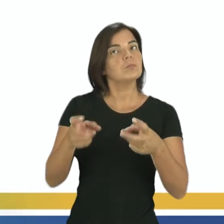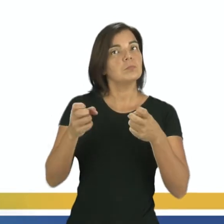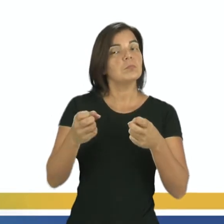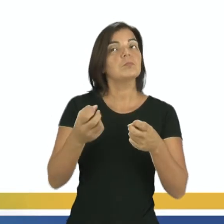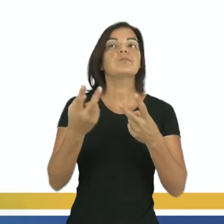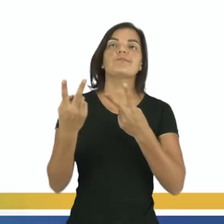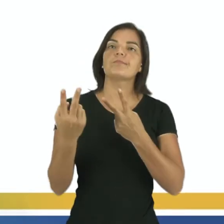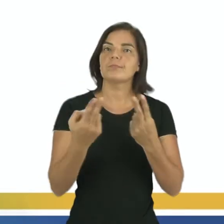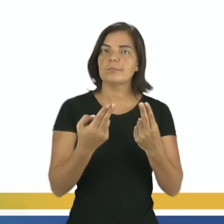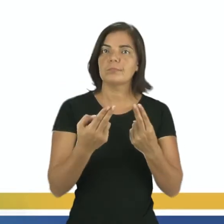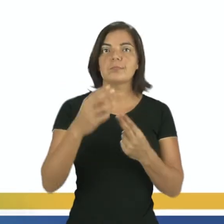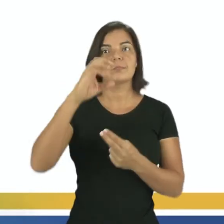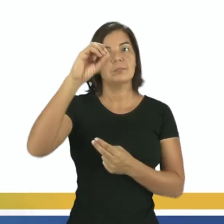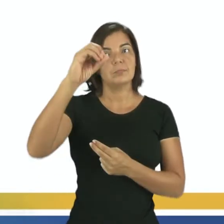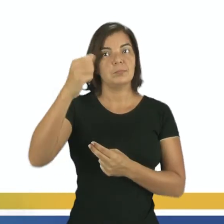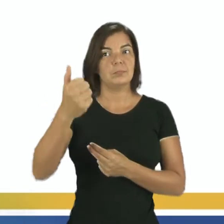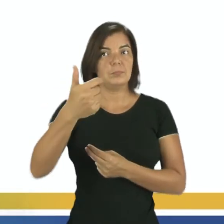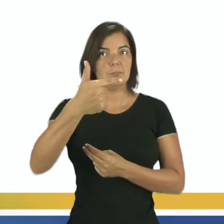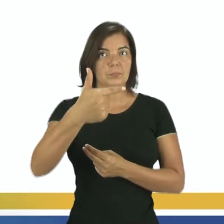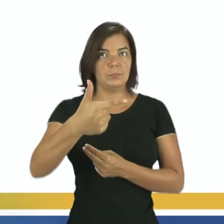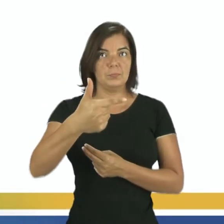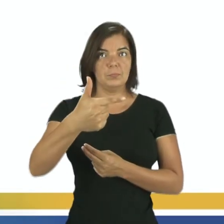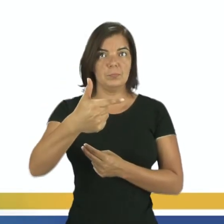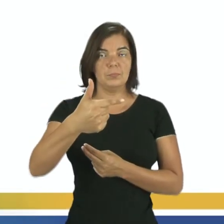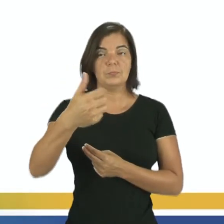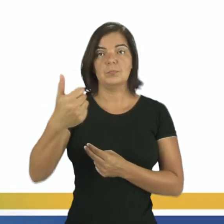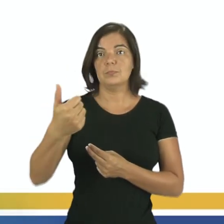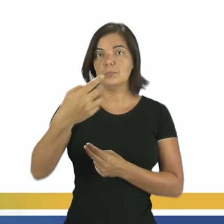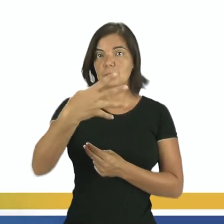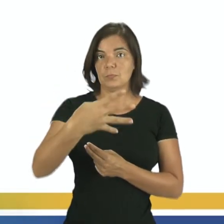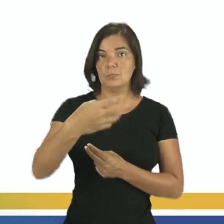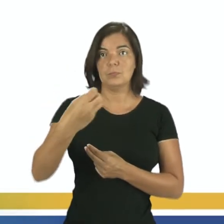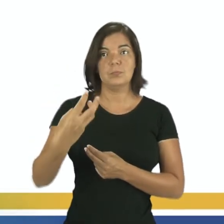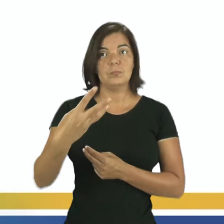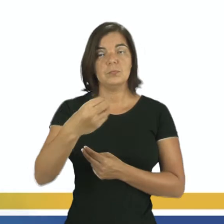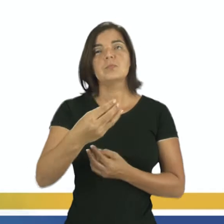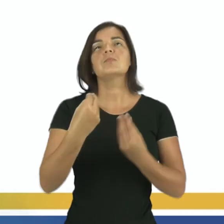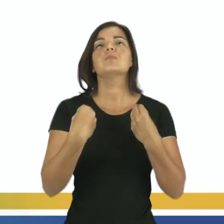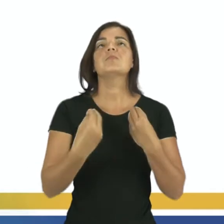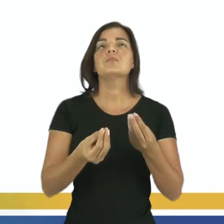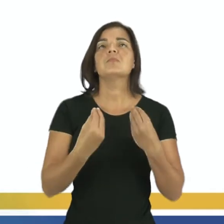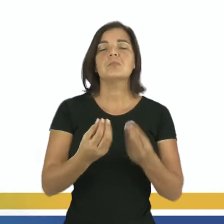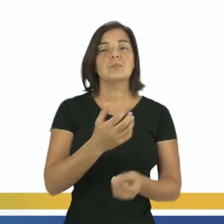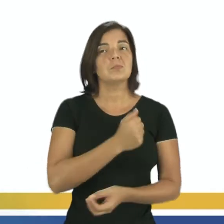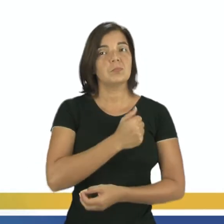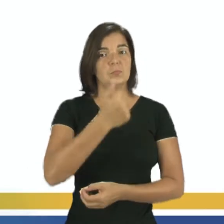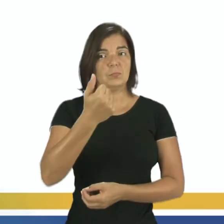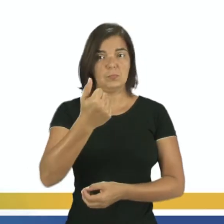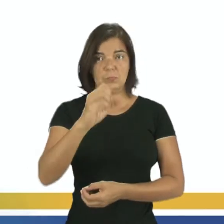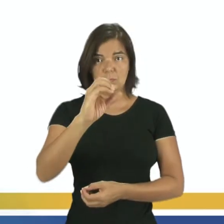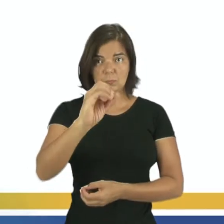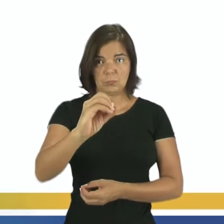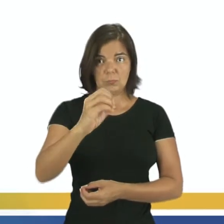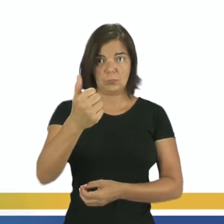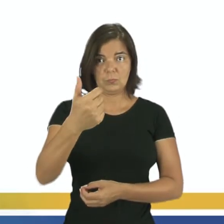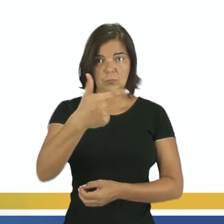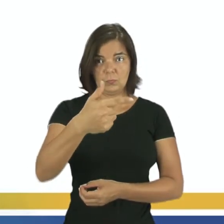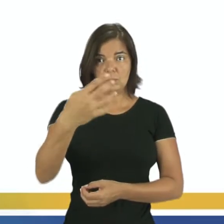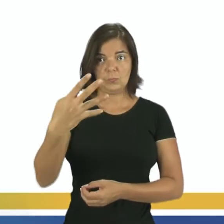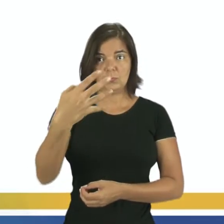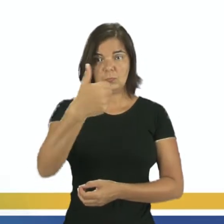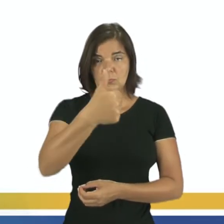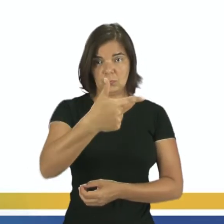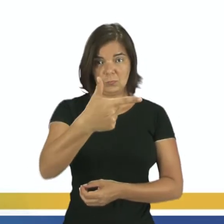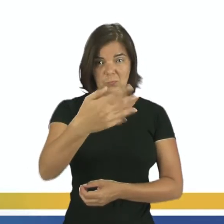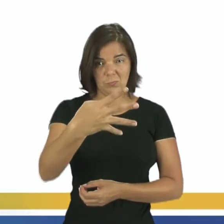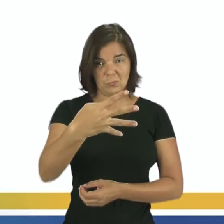iguais, 0, 12, 24, 36. Então eu pergunto para você, o que os números 0, 12, 24